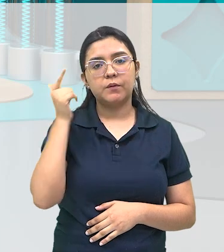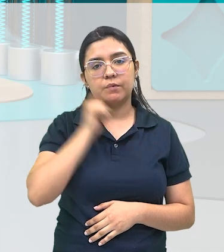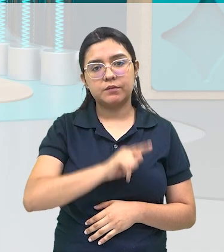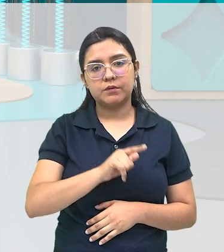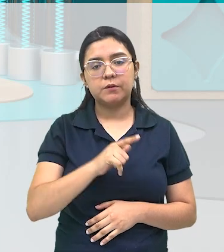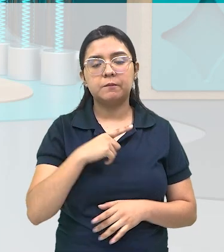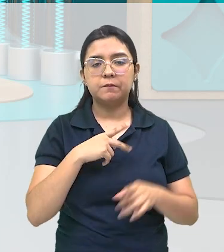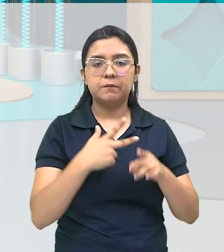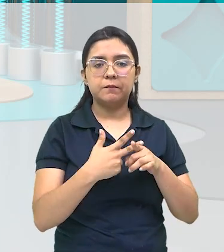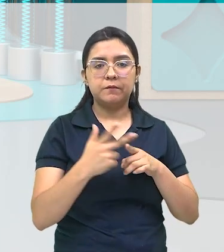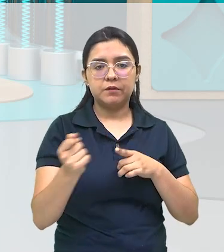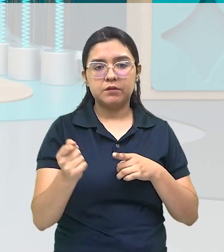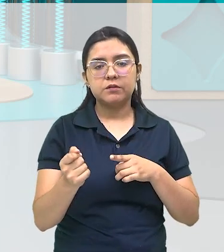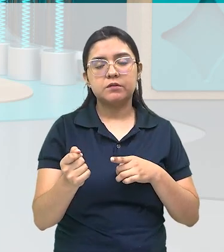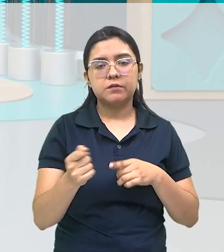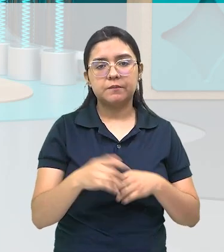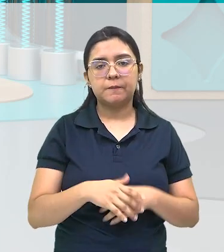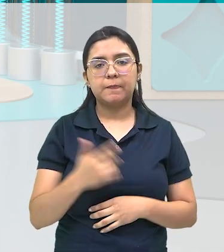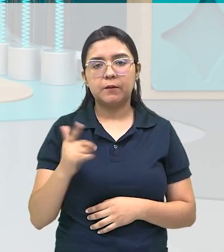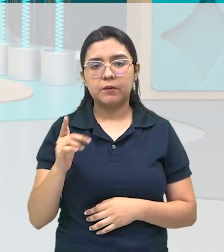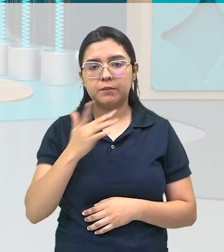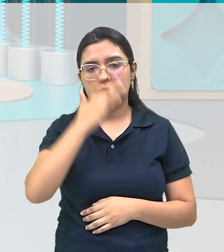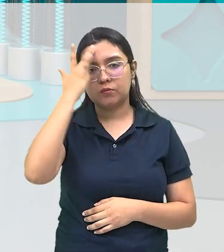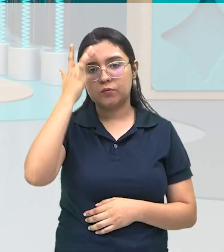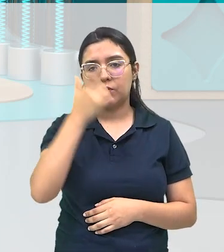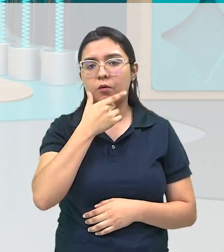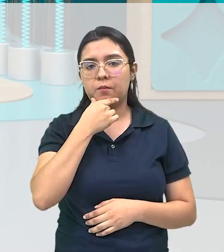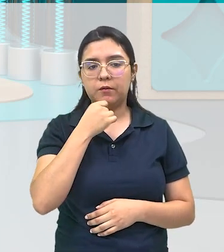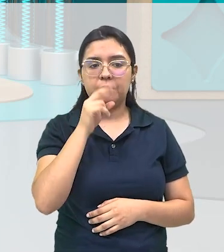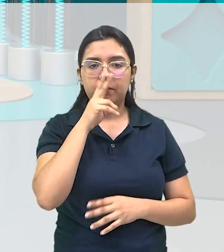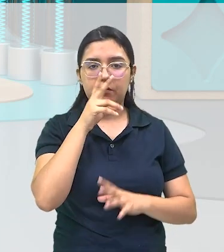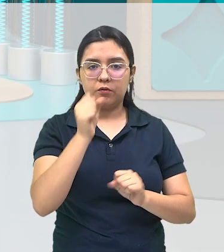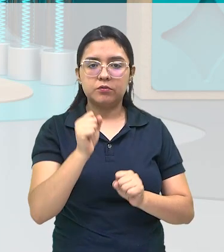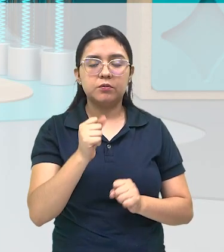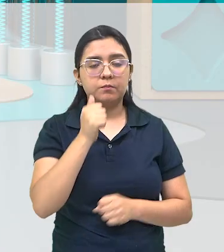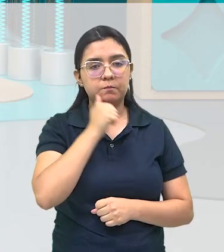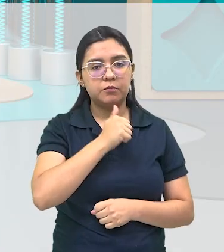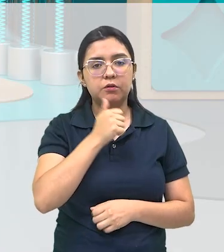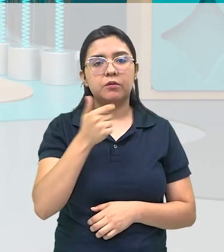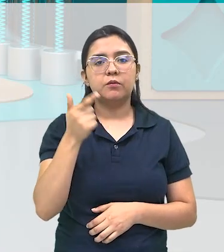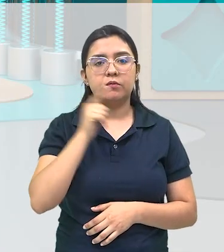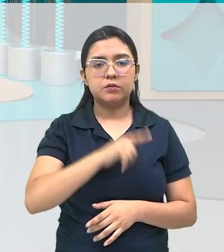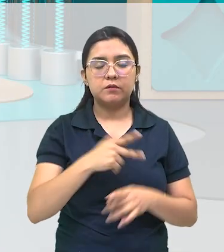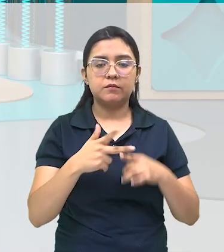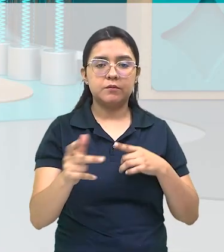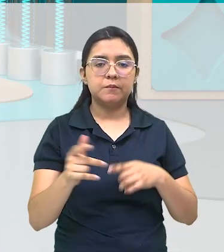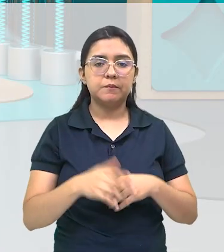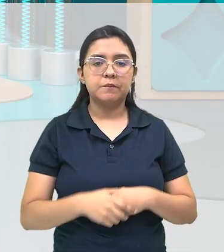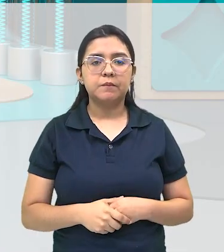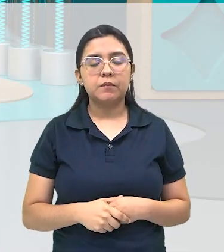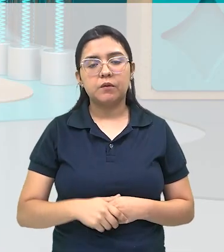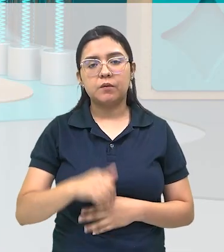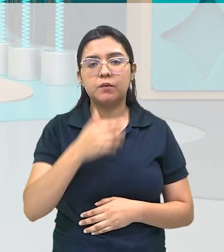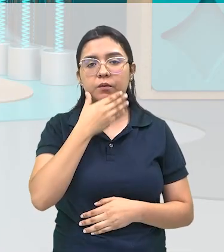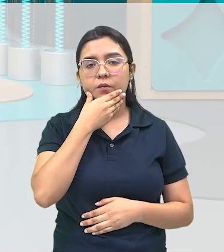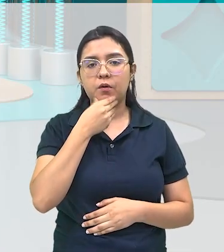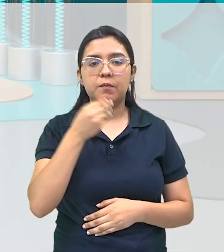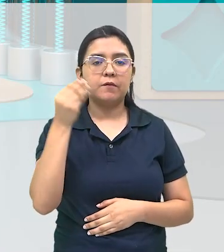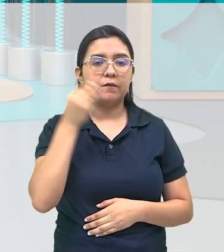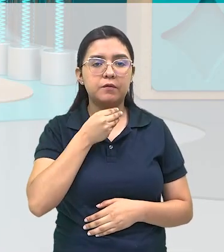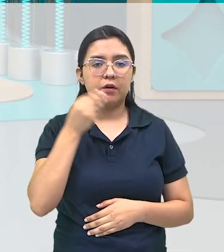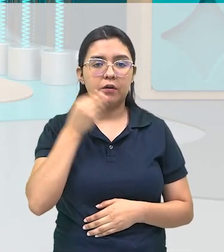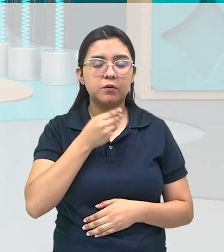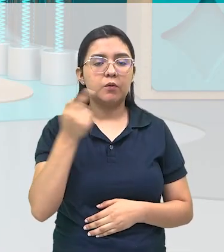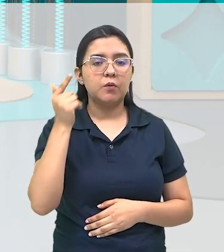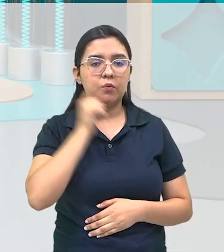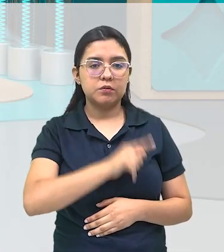um homem muito mais forte do que ela. Um homem mais fraco, mais franzino,